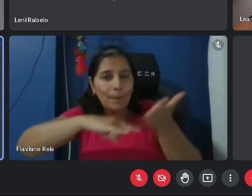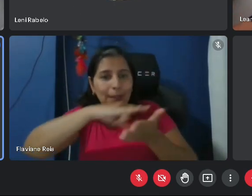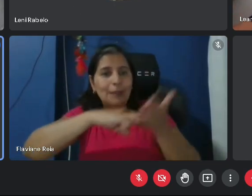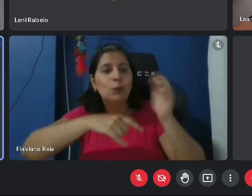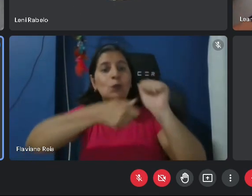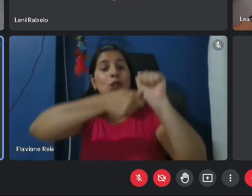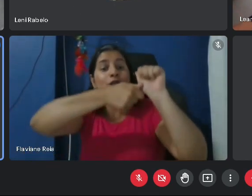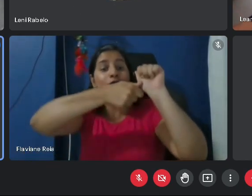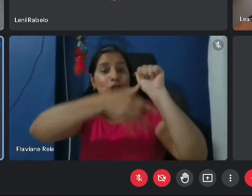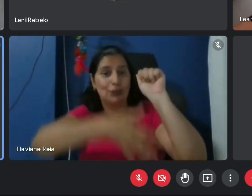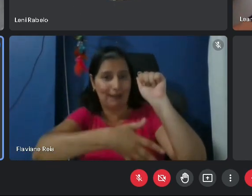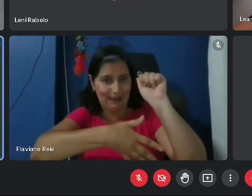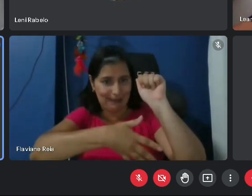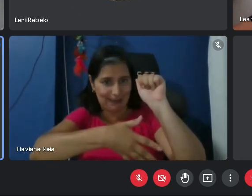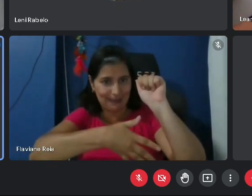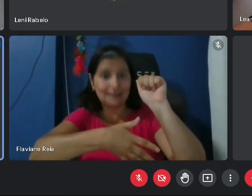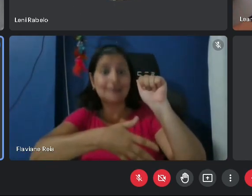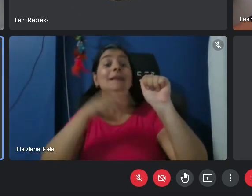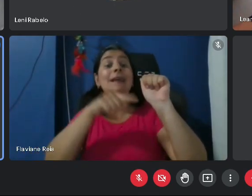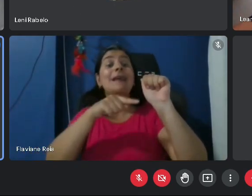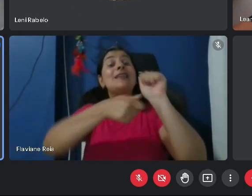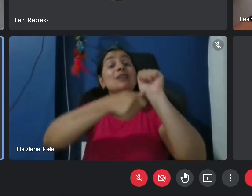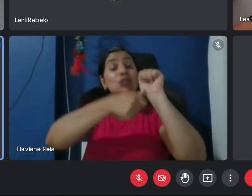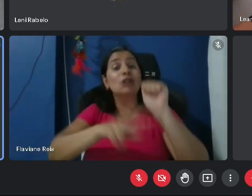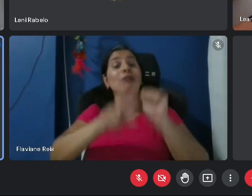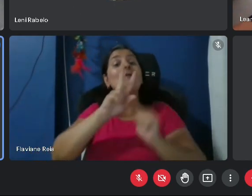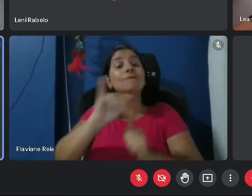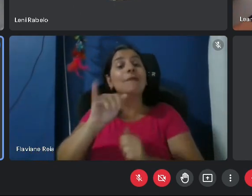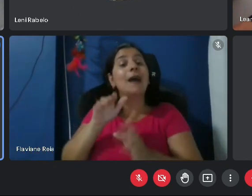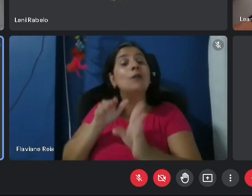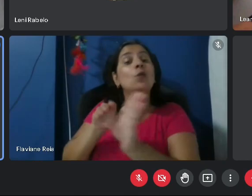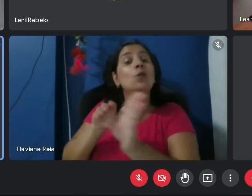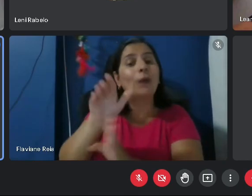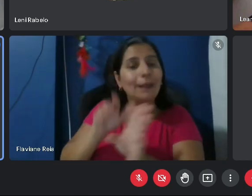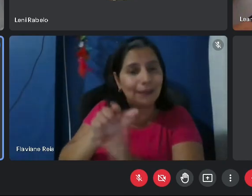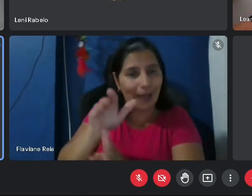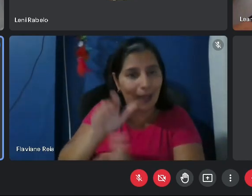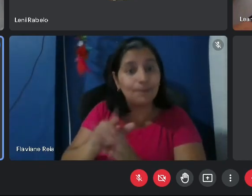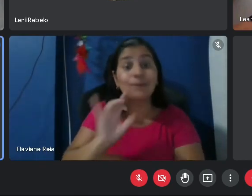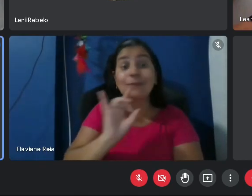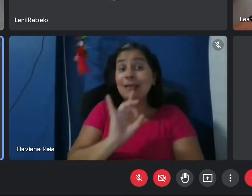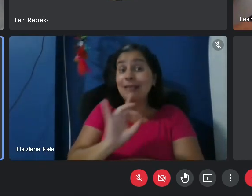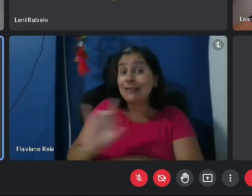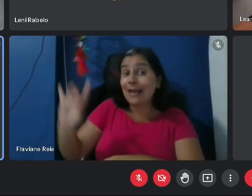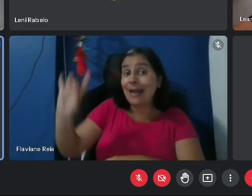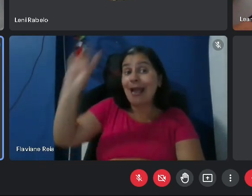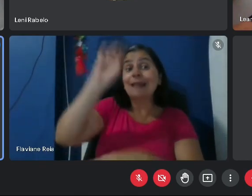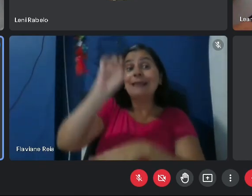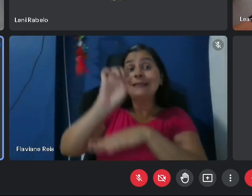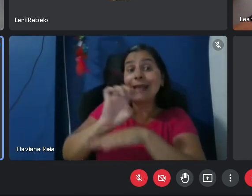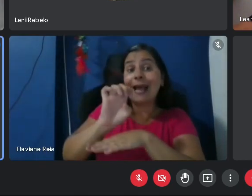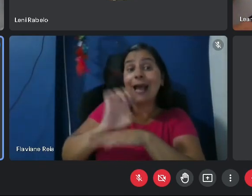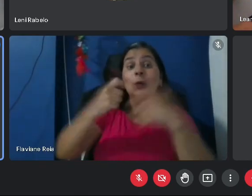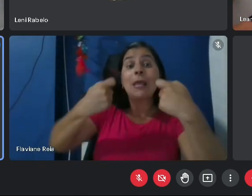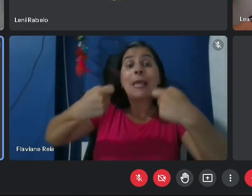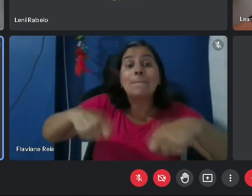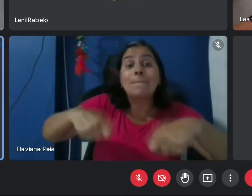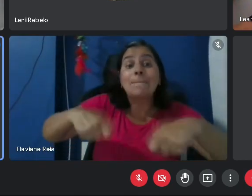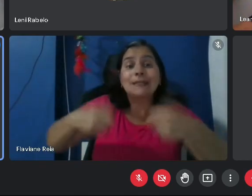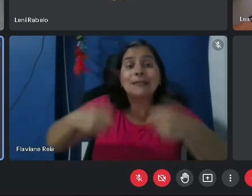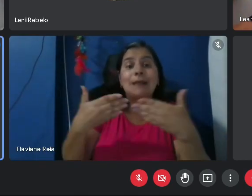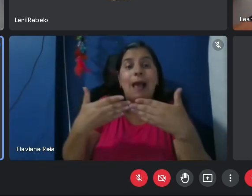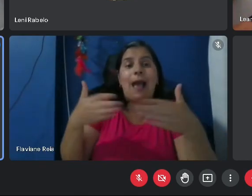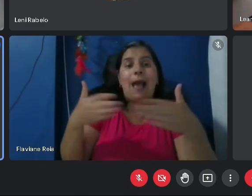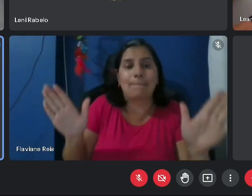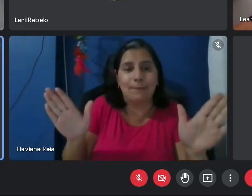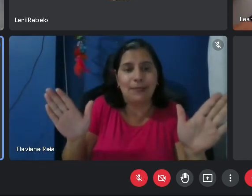estamos organizando o quê? Esse documento que ele vai o quê? Orientar, vai nortear